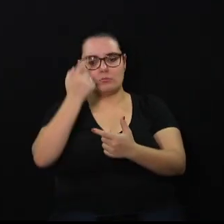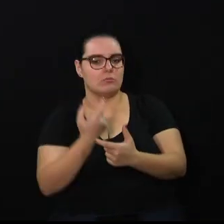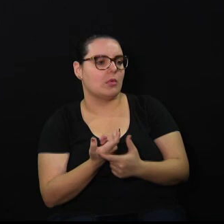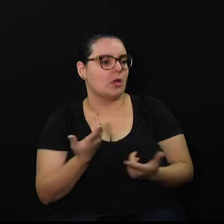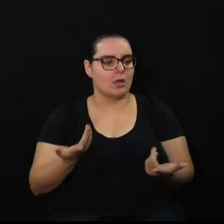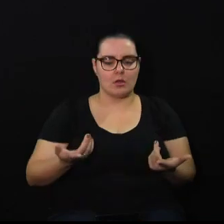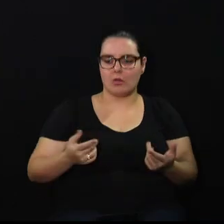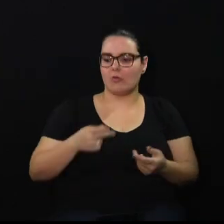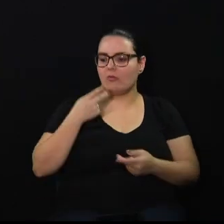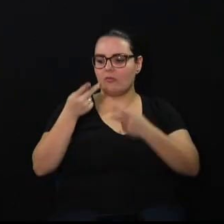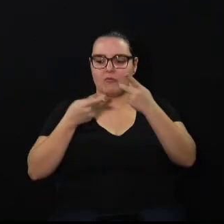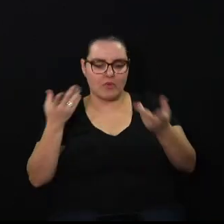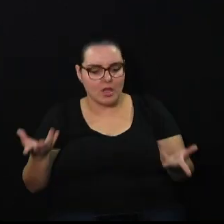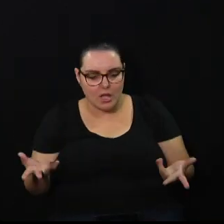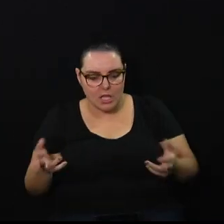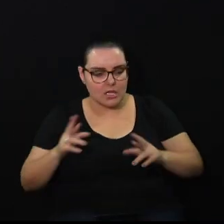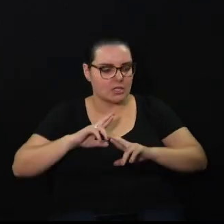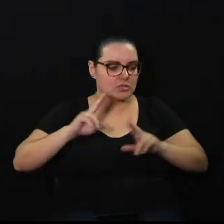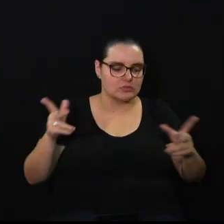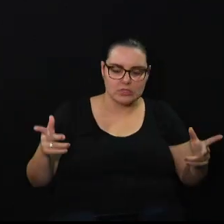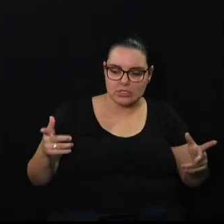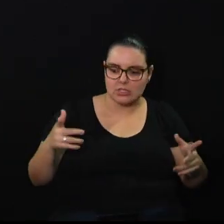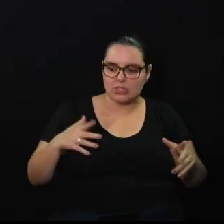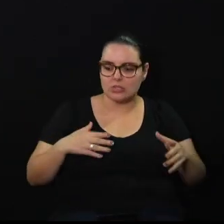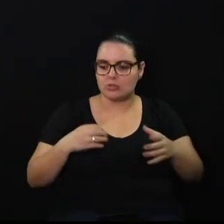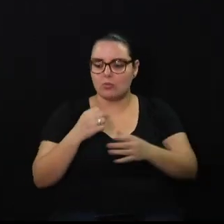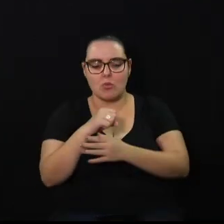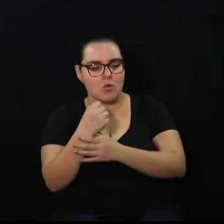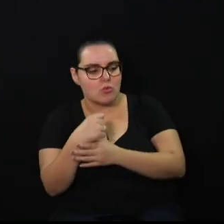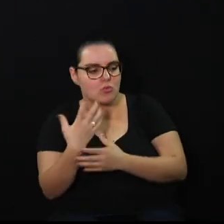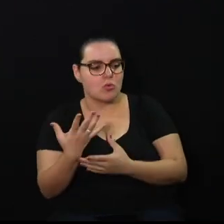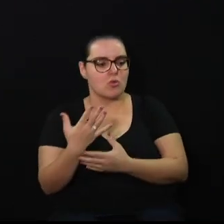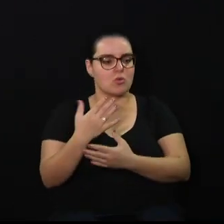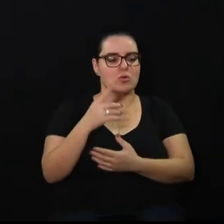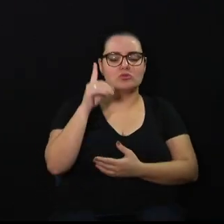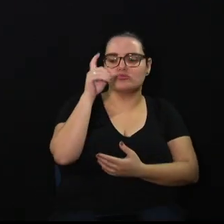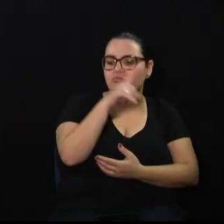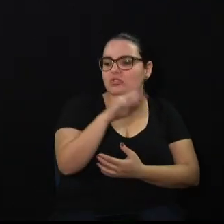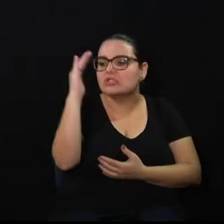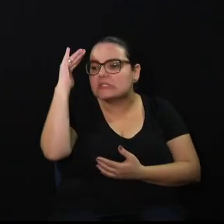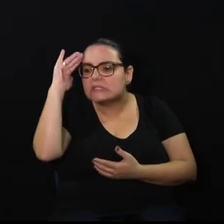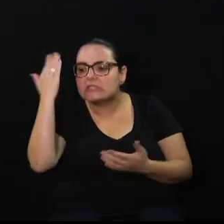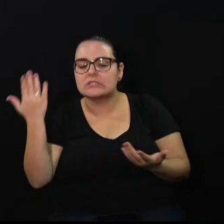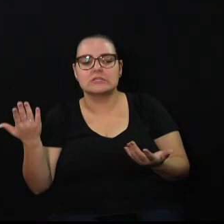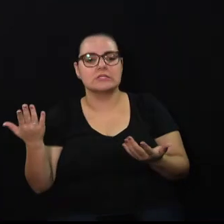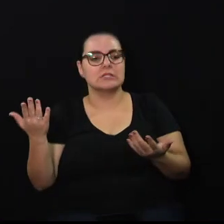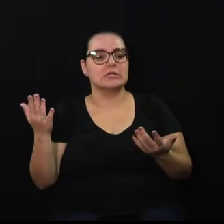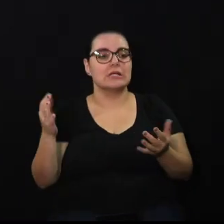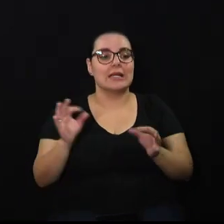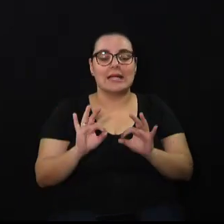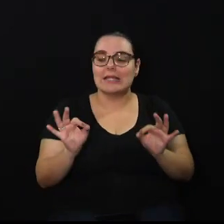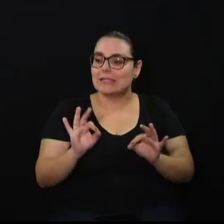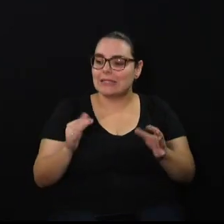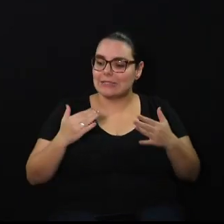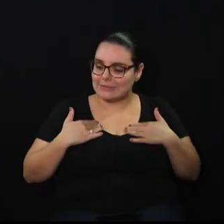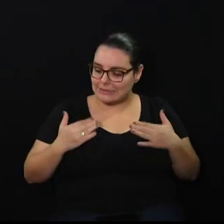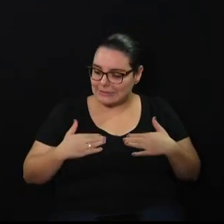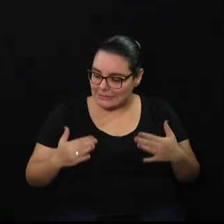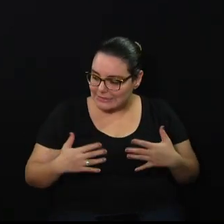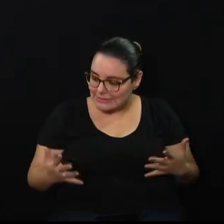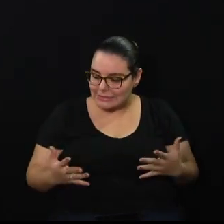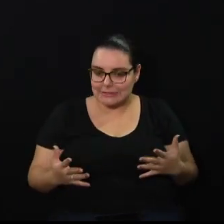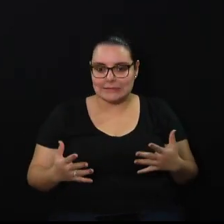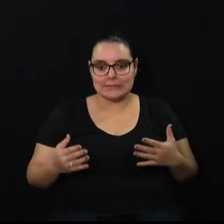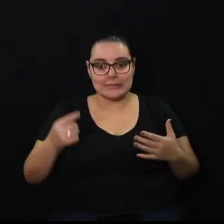ou qualquer estereótipo e motora é dificuldade de entendimento tudo isso não é nada orgânico isso na não é